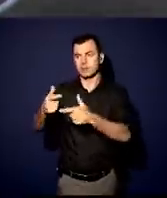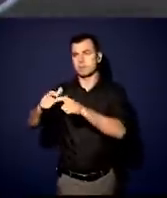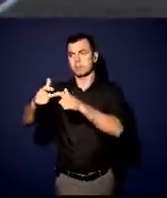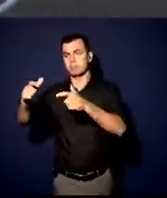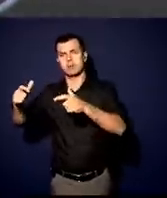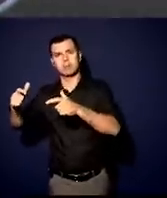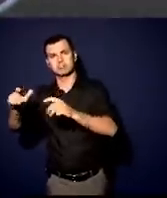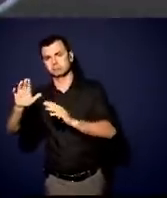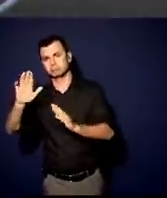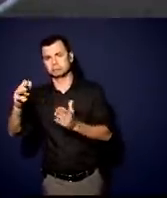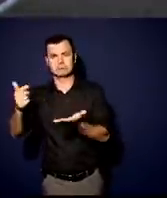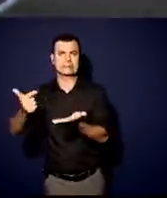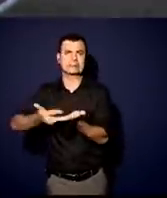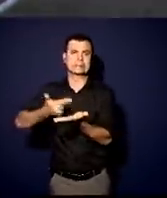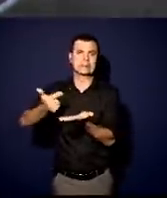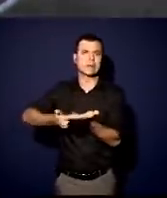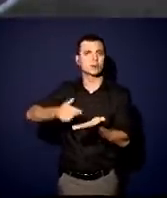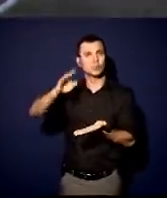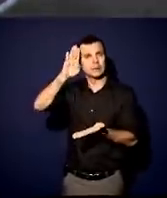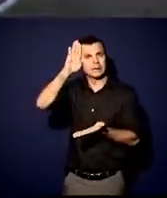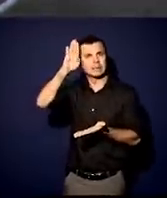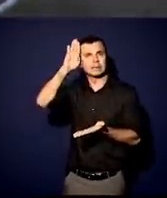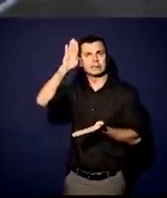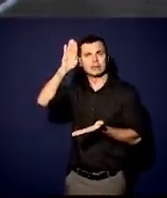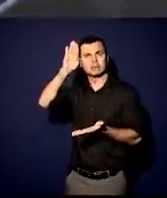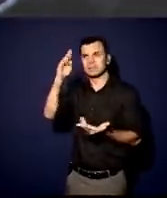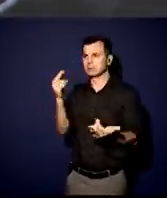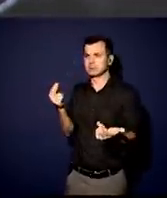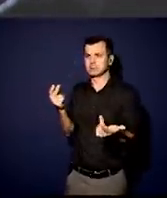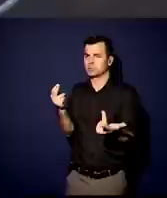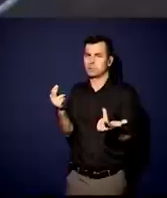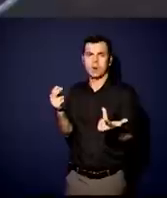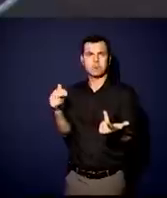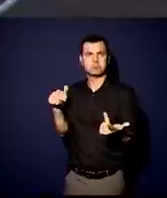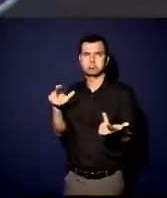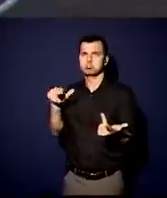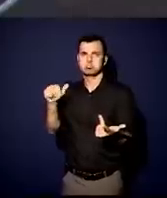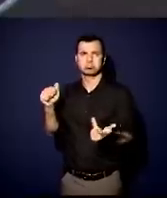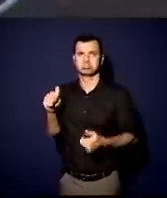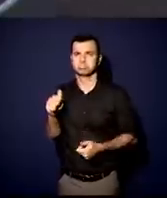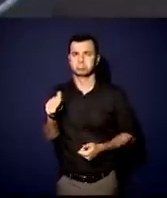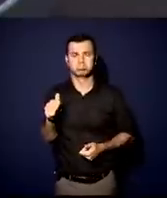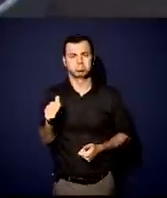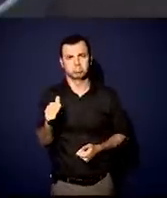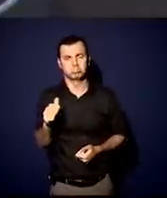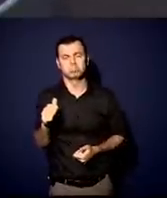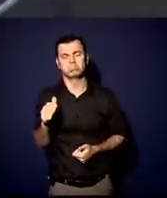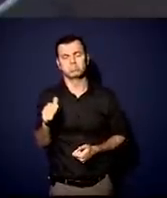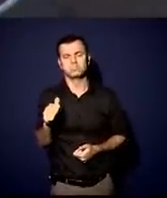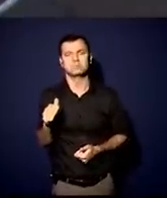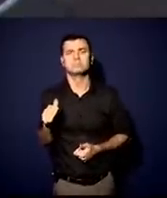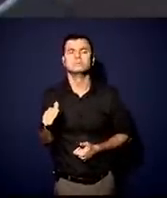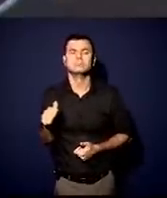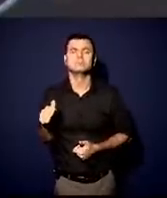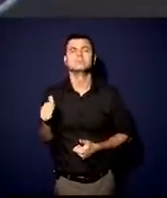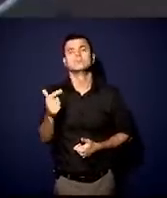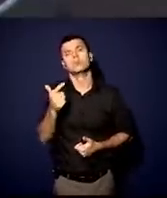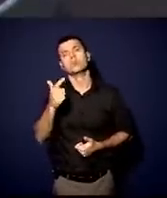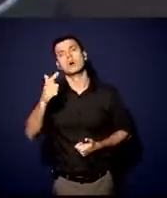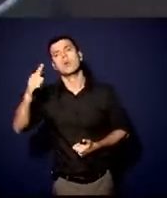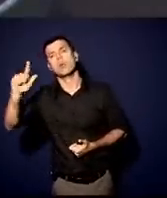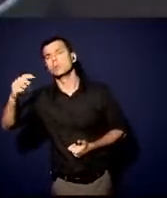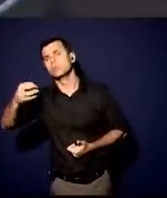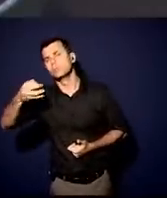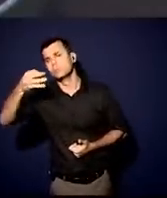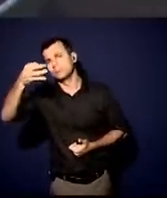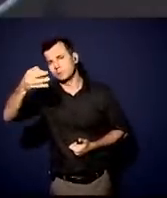literatura acadêmica nada que tenha um cheiro nesse sentido isso não existe outros argumentos